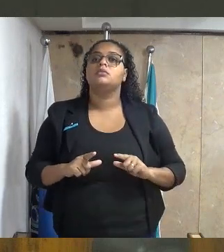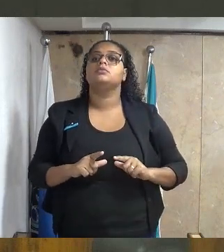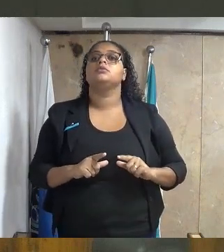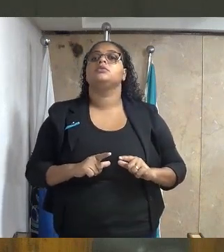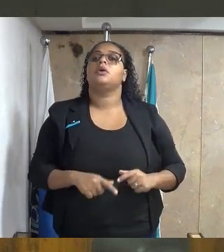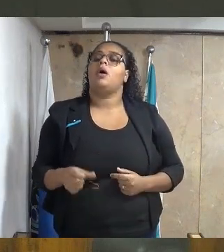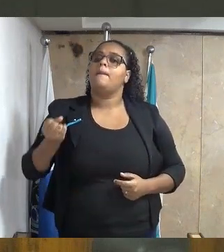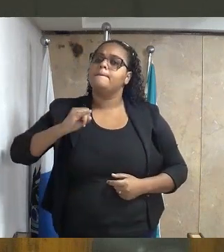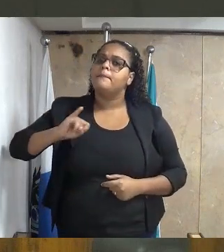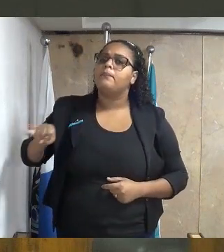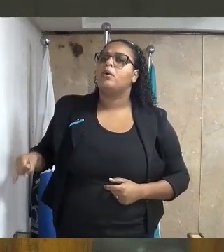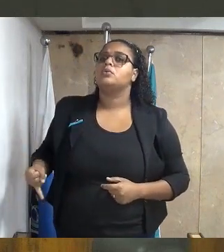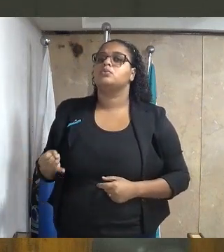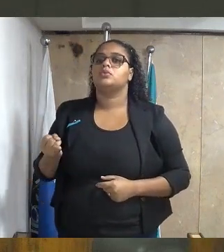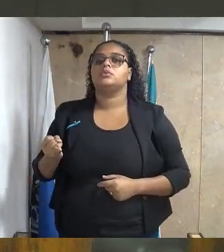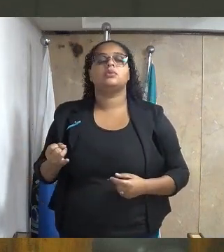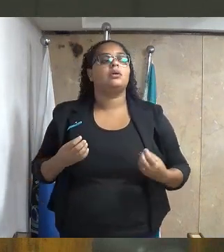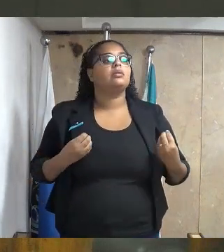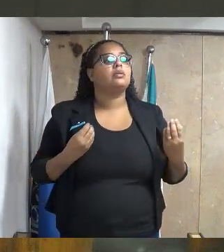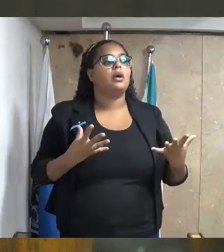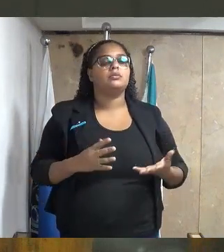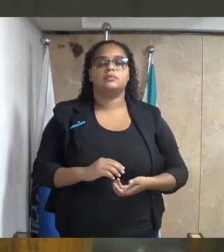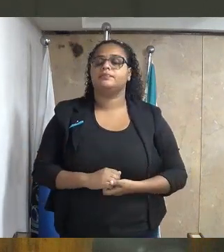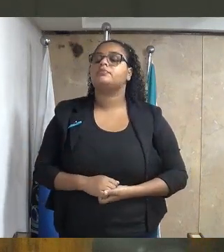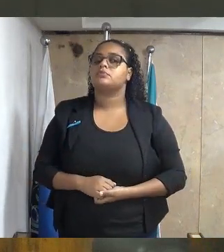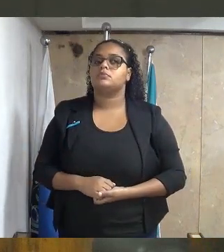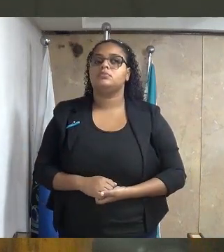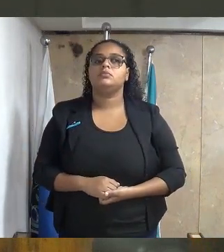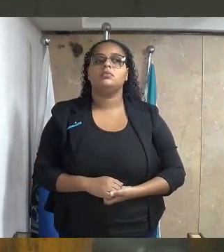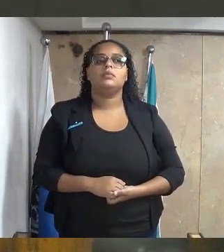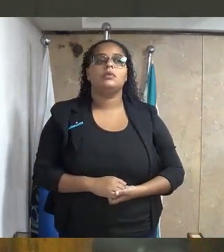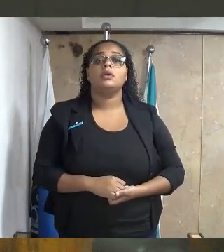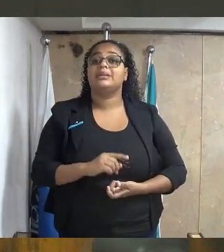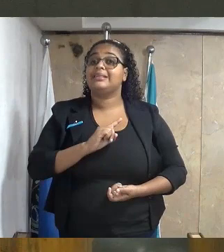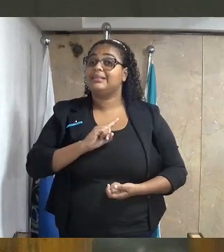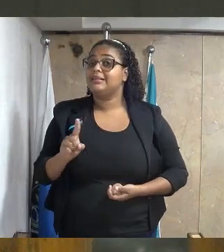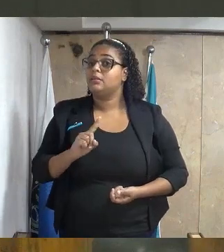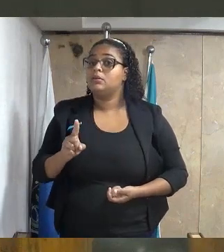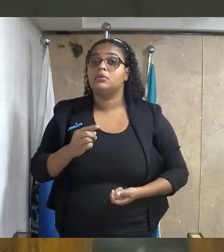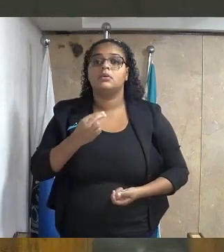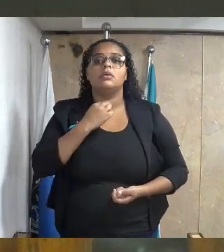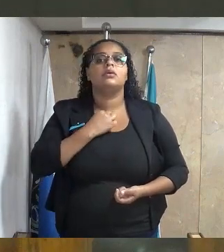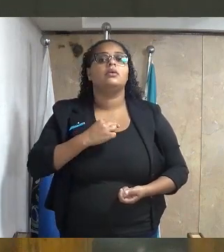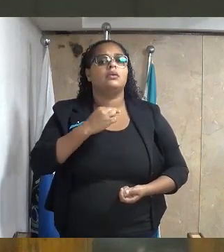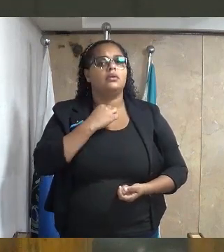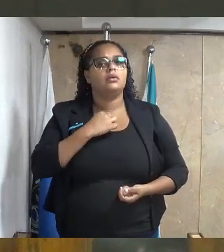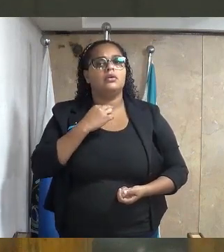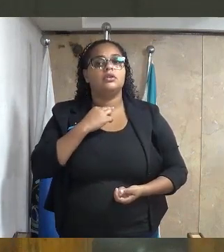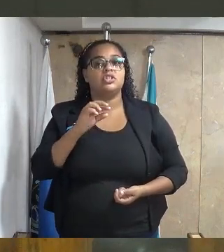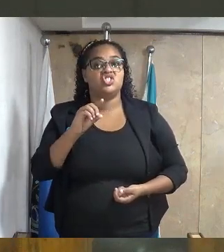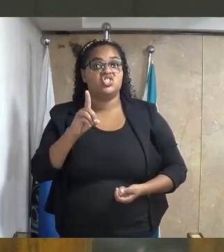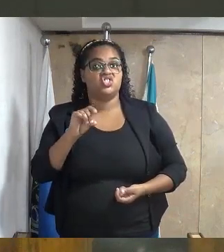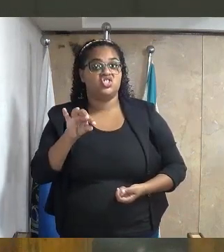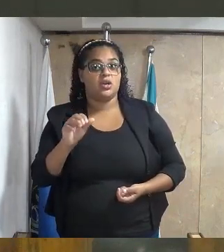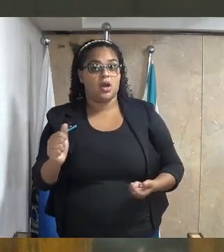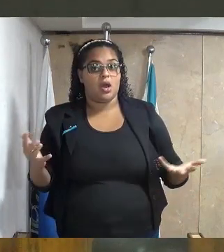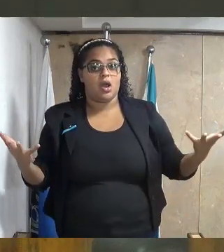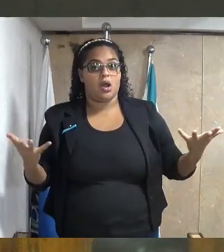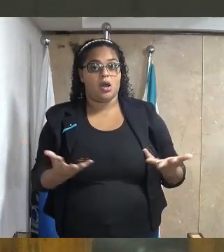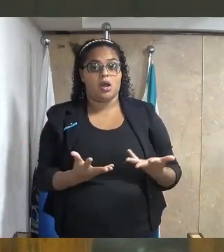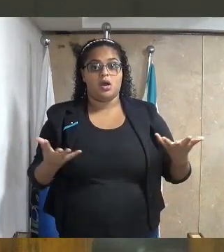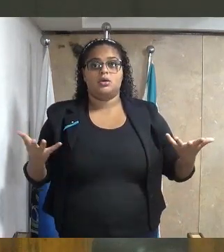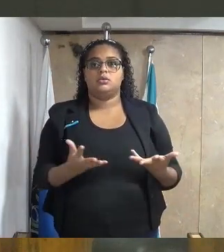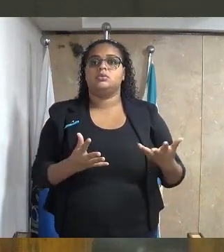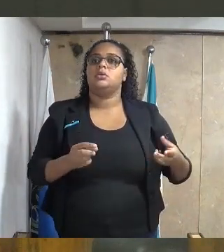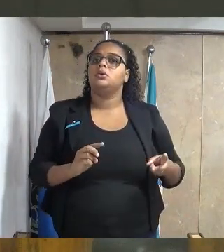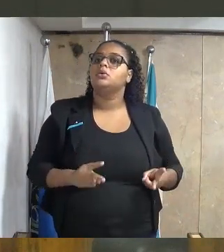das oportunidades que é lhe dada. Não se pode, nos dias de hoje,